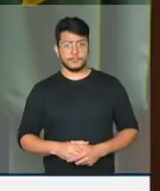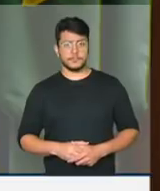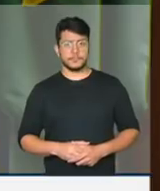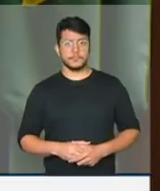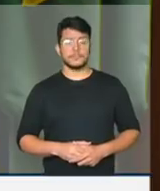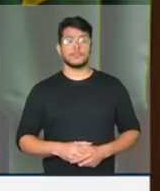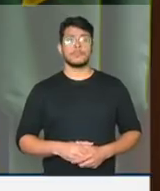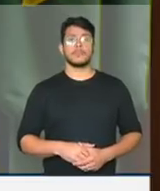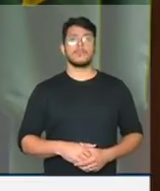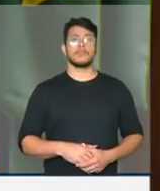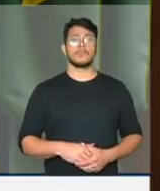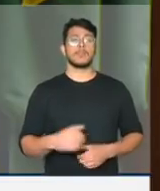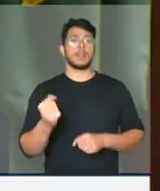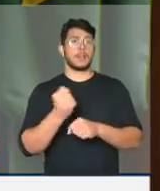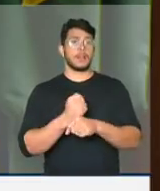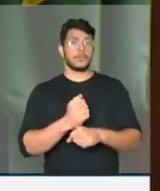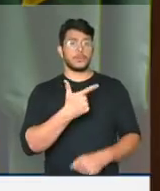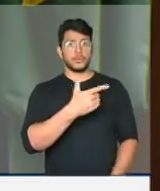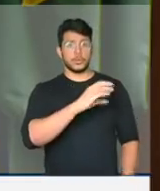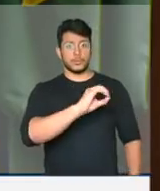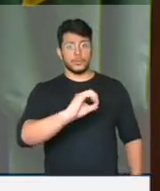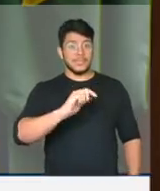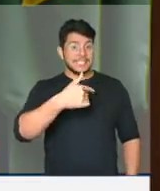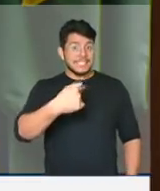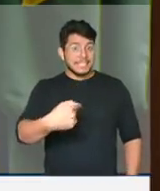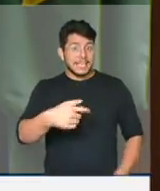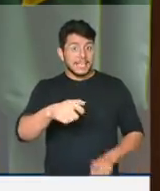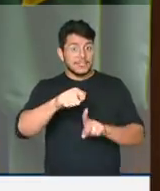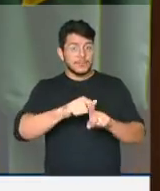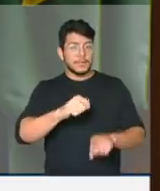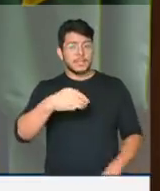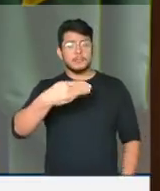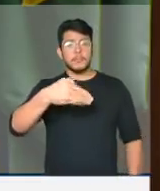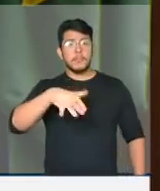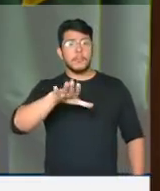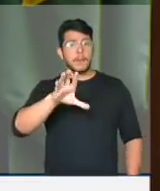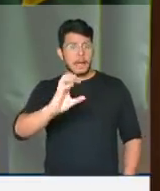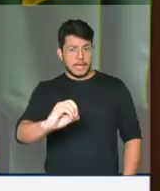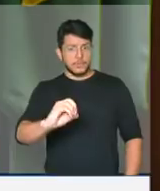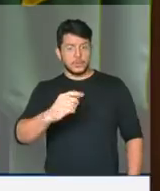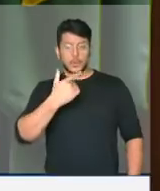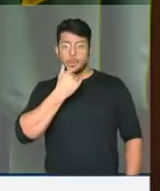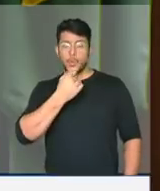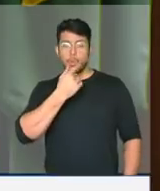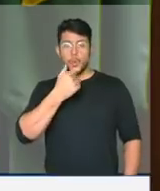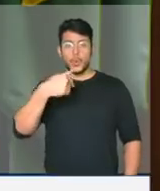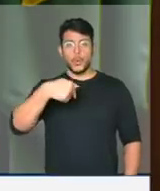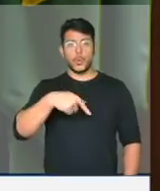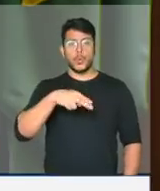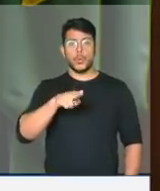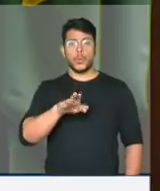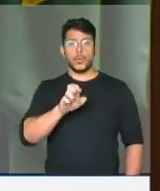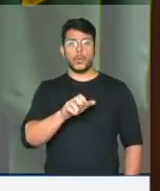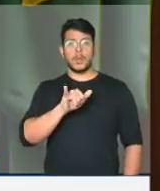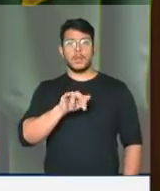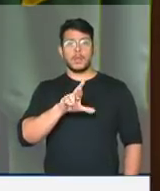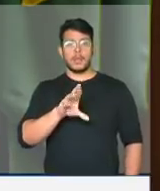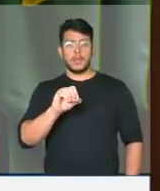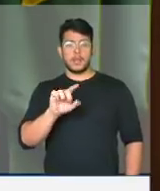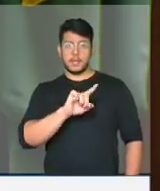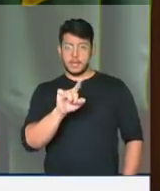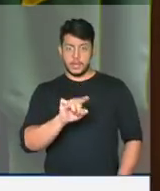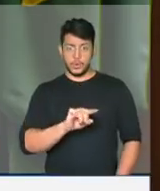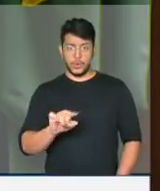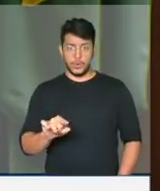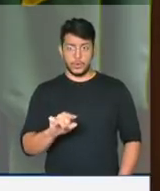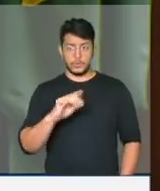em março de 2007, o Queiroz, Fabrício Queiroz, que já é famoso, todo mundo sabe quem ele é, porque ele já foi noticiário,